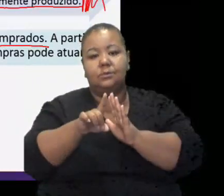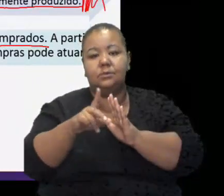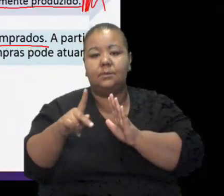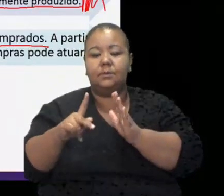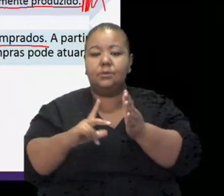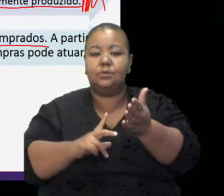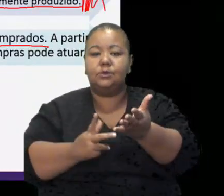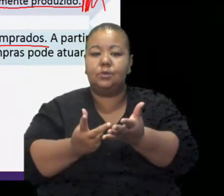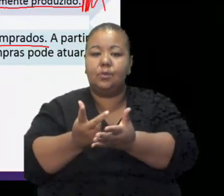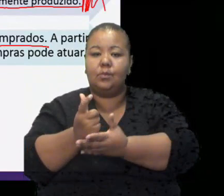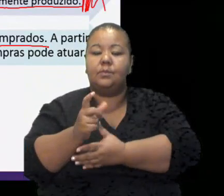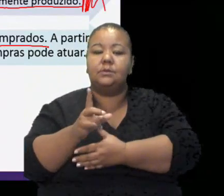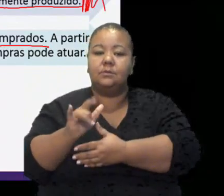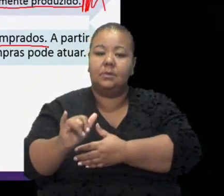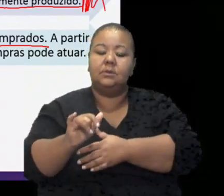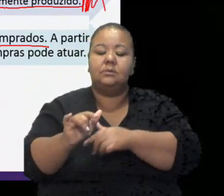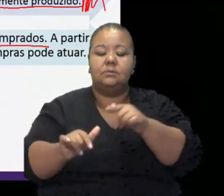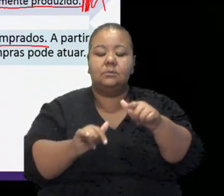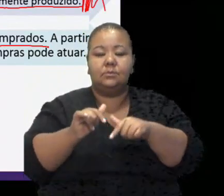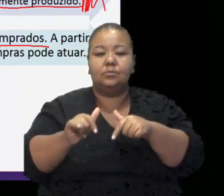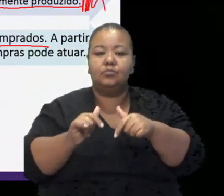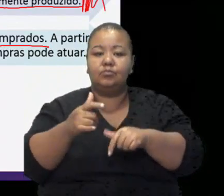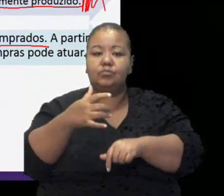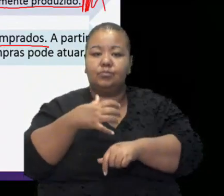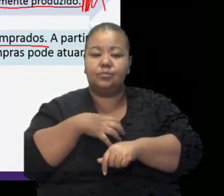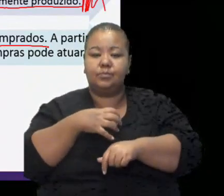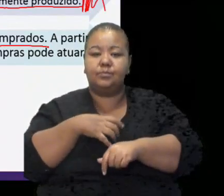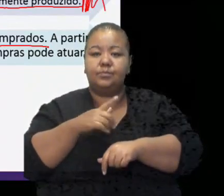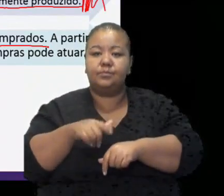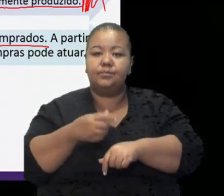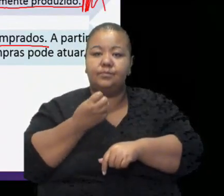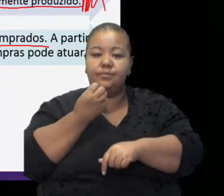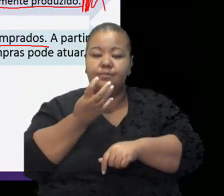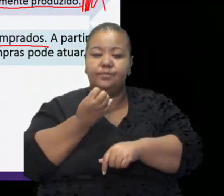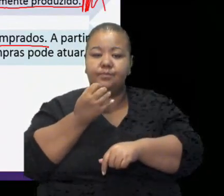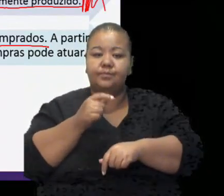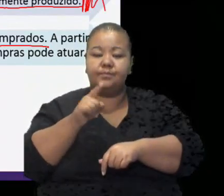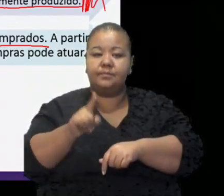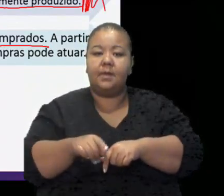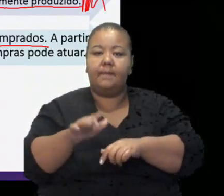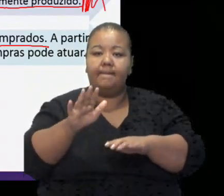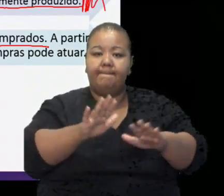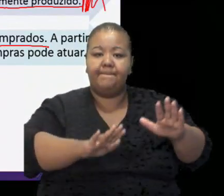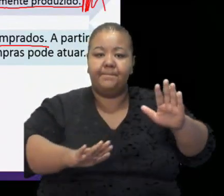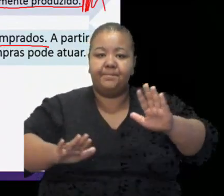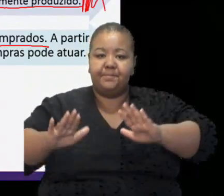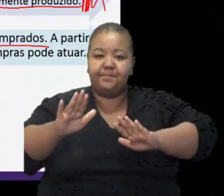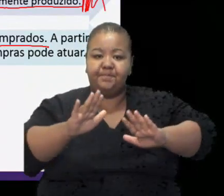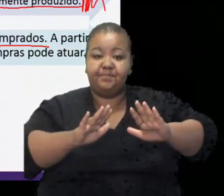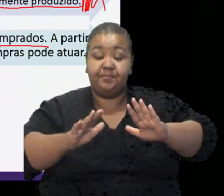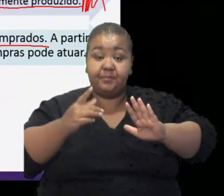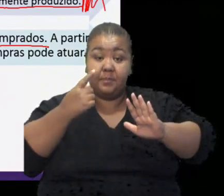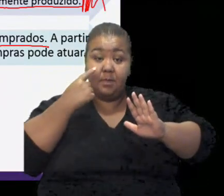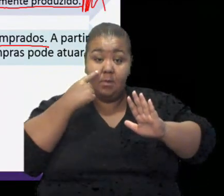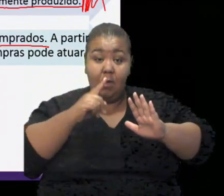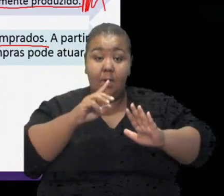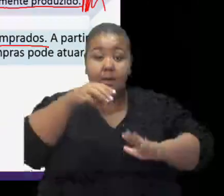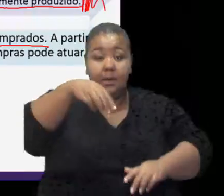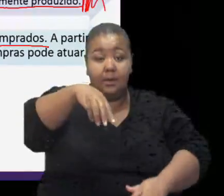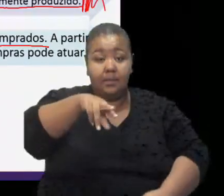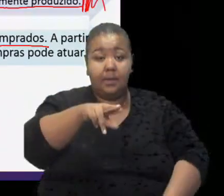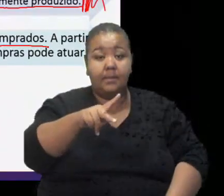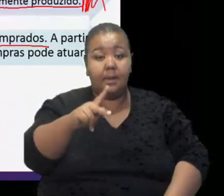de compras vai atuar de uma maneira bastante organizada. Então, olha como o